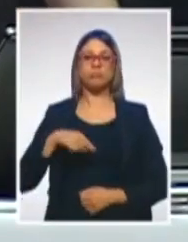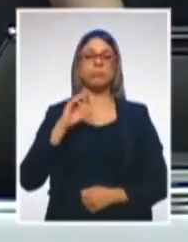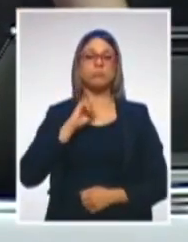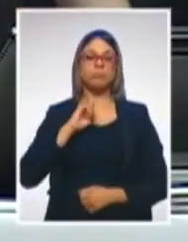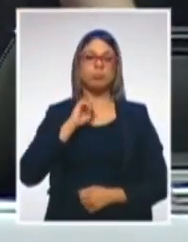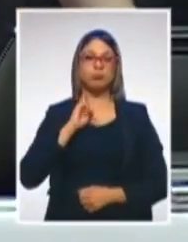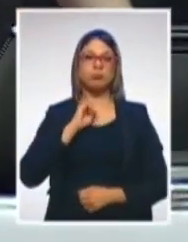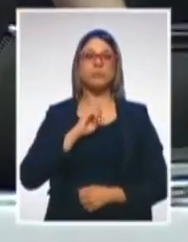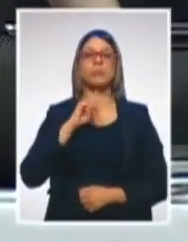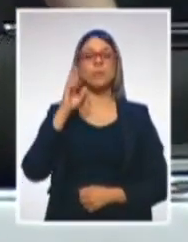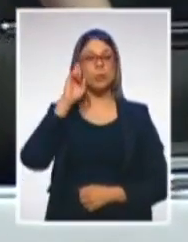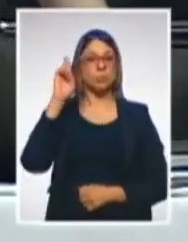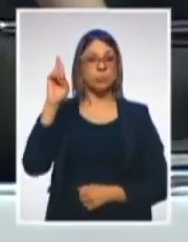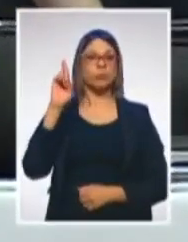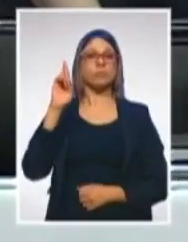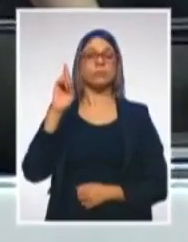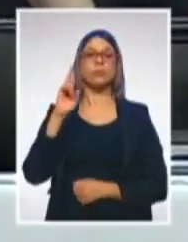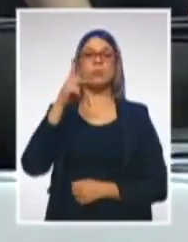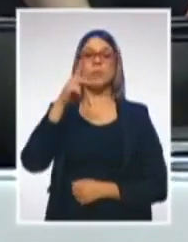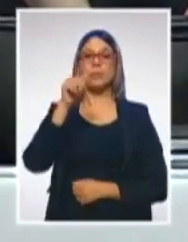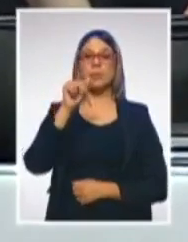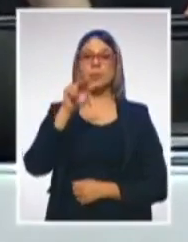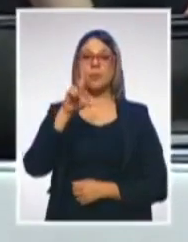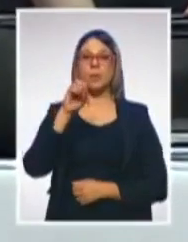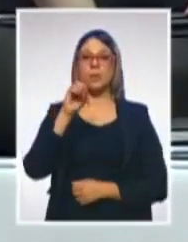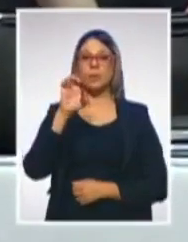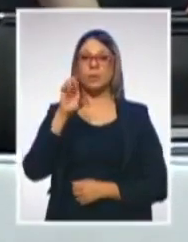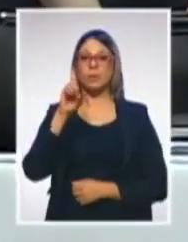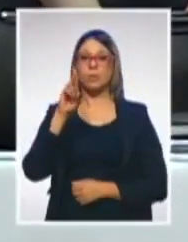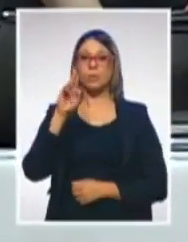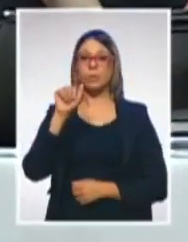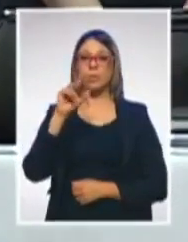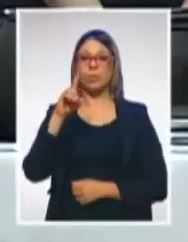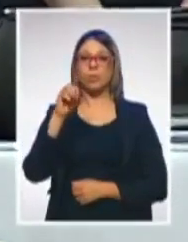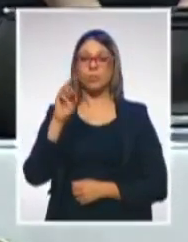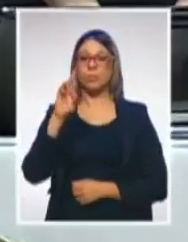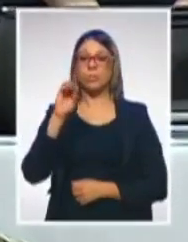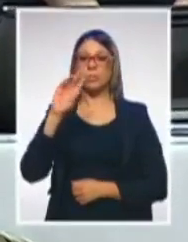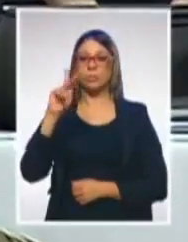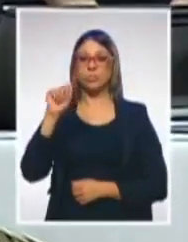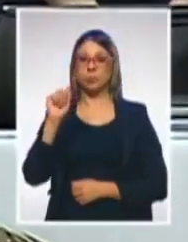o excelentíssimo senhor Paulo Eduardo Rocha Brant.